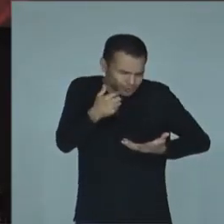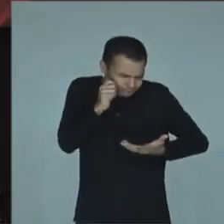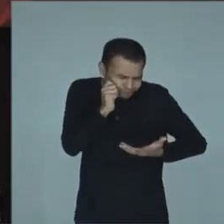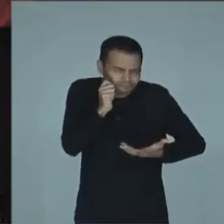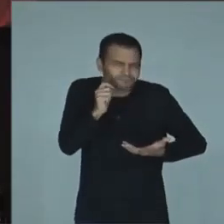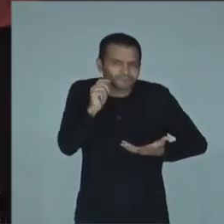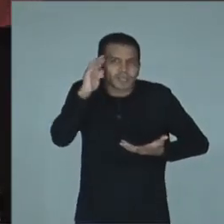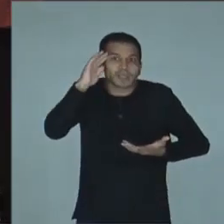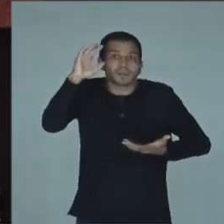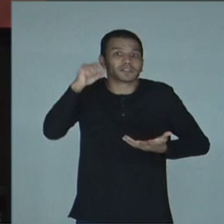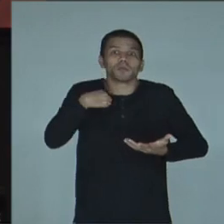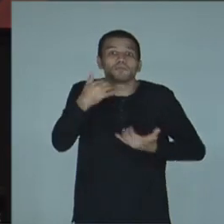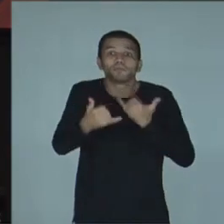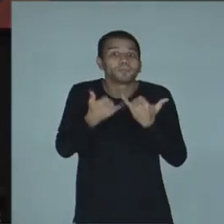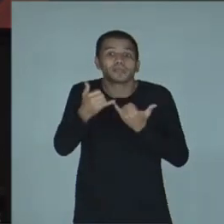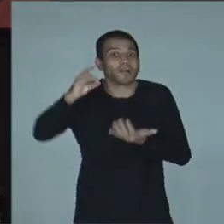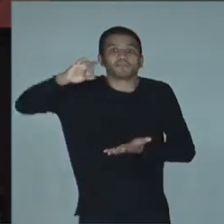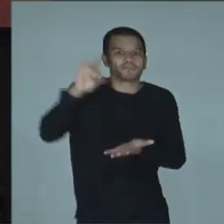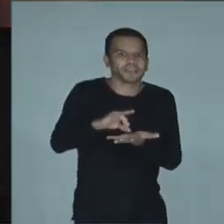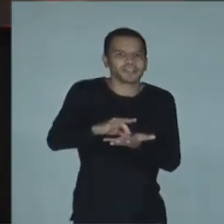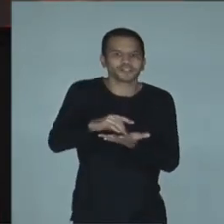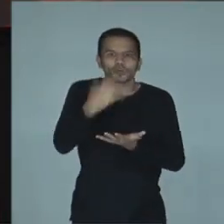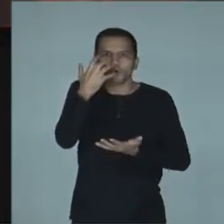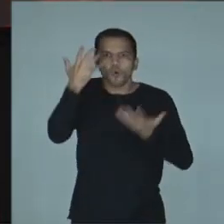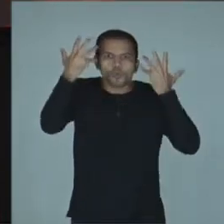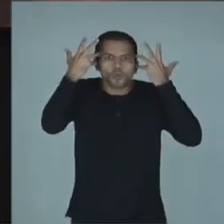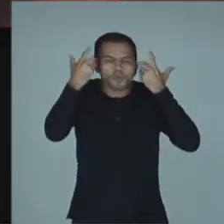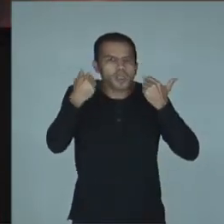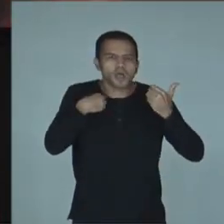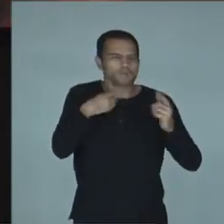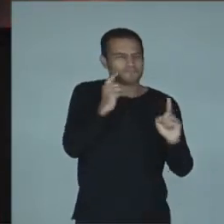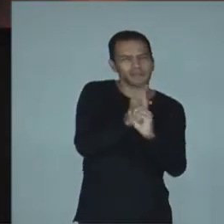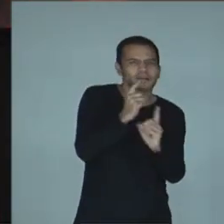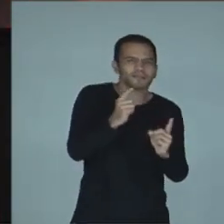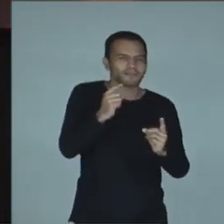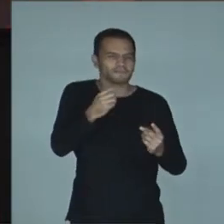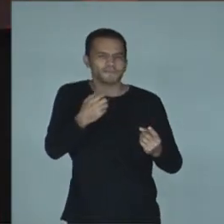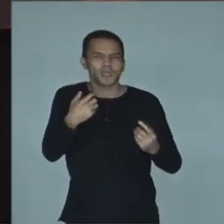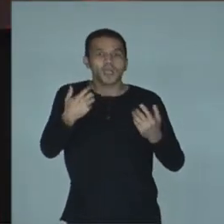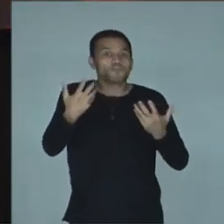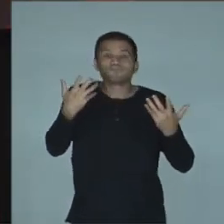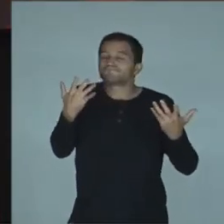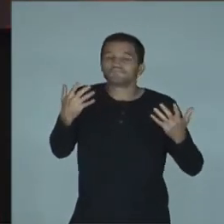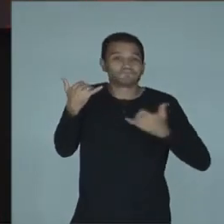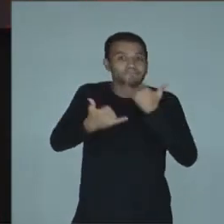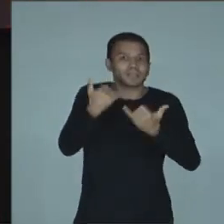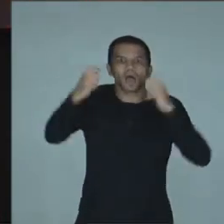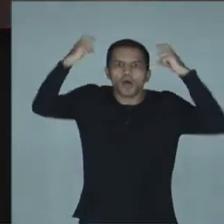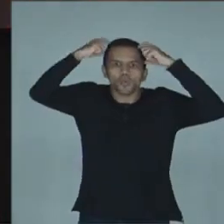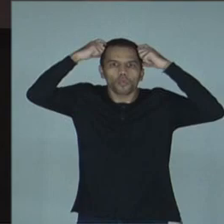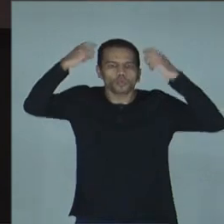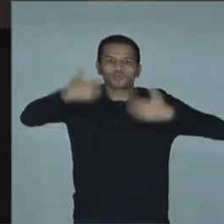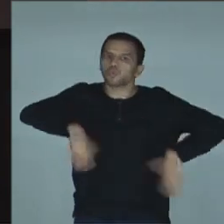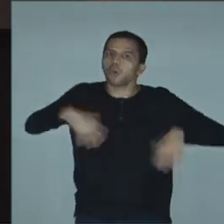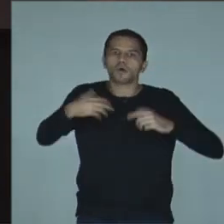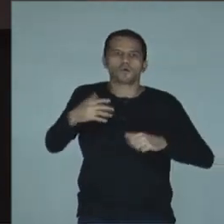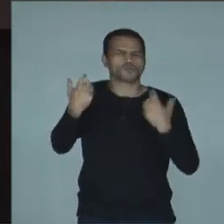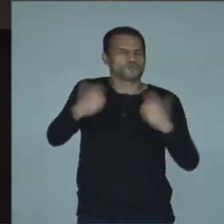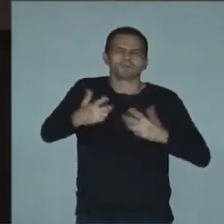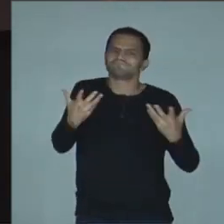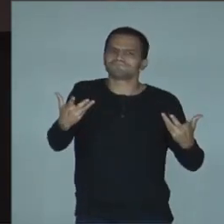e Imagina eu brincar com a Leão Imagina eu brincar com o urso imagina um lugar desse